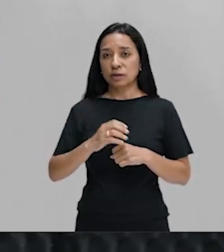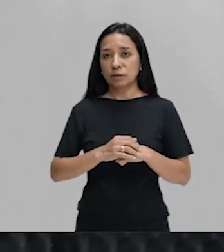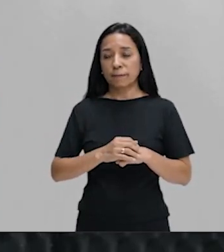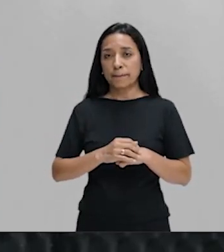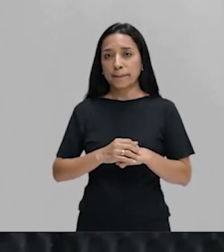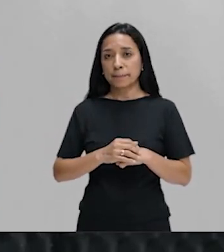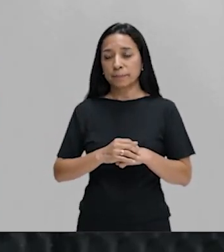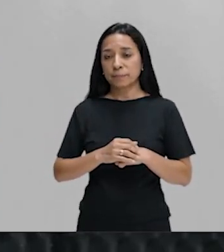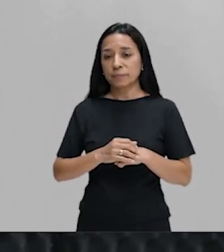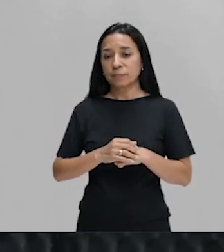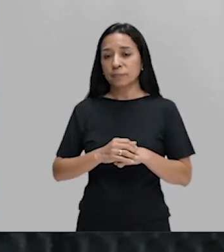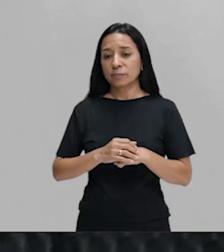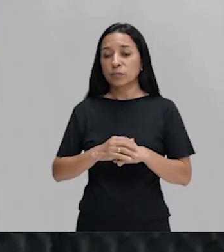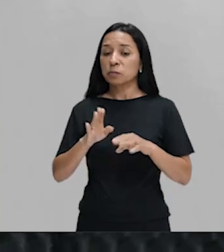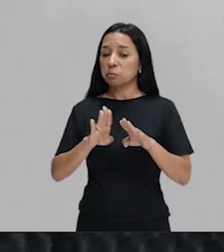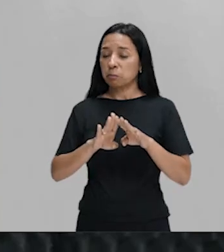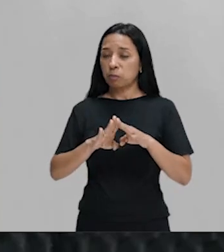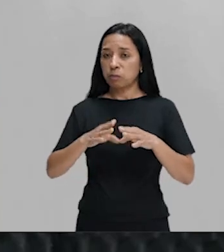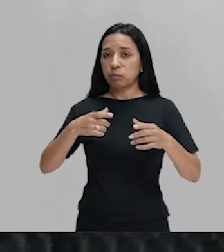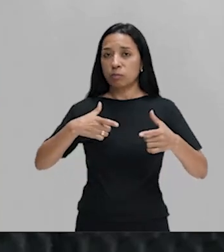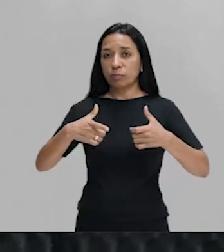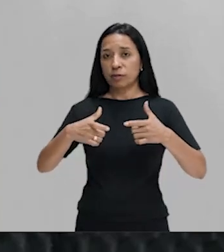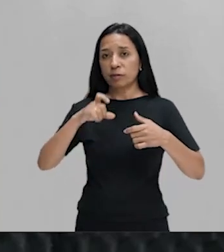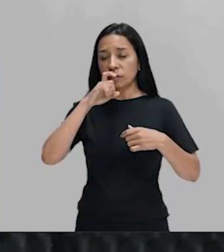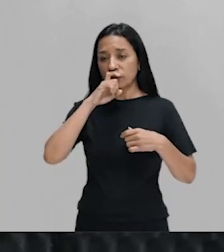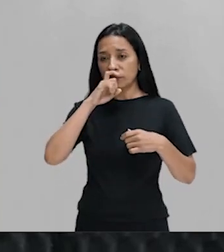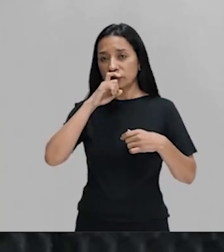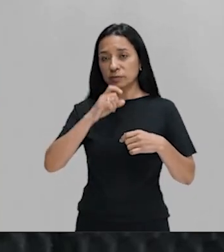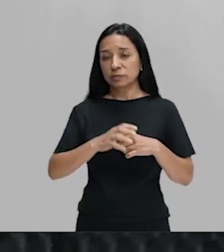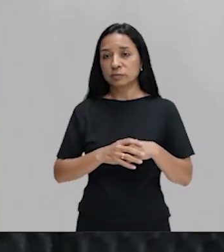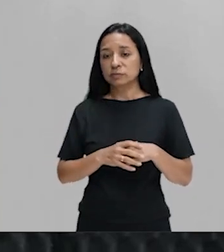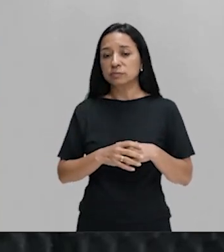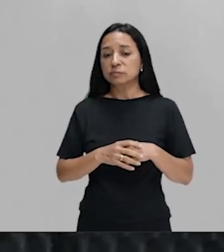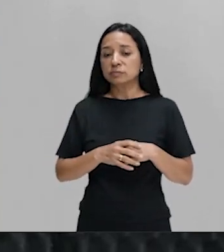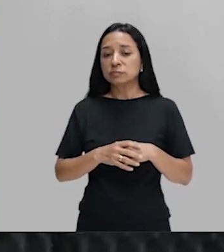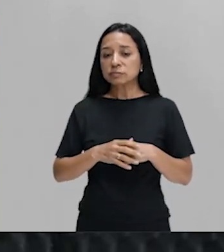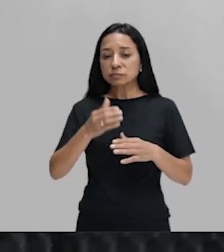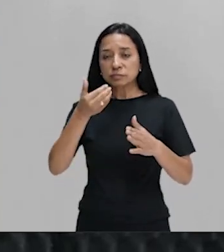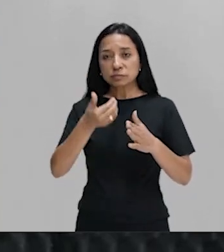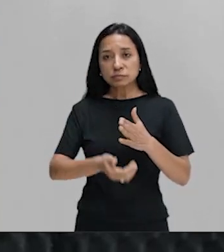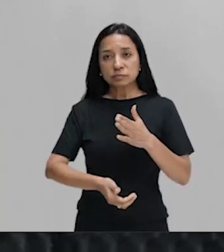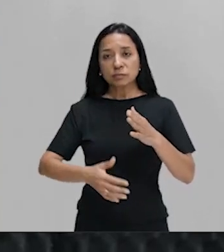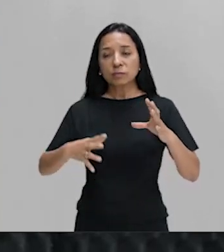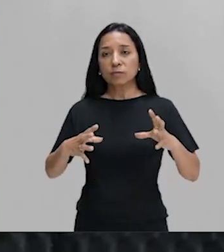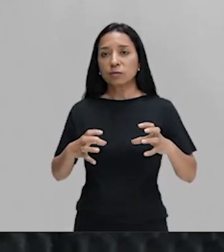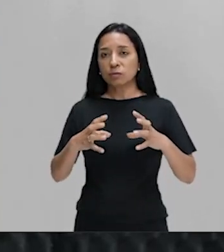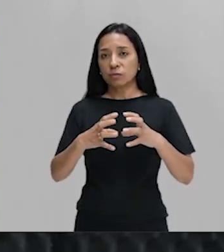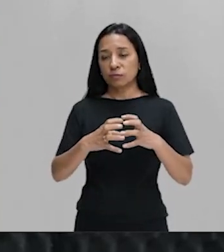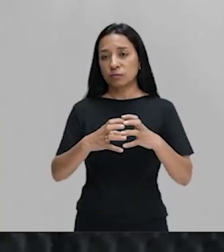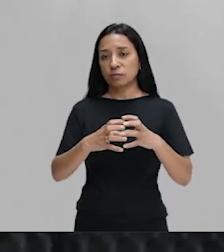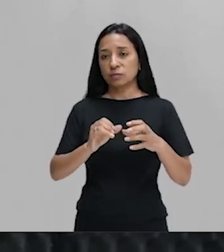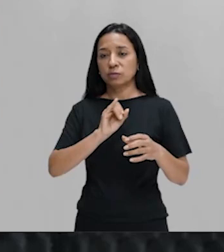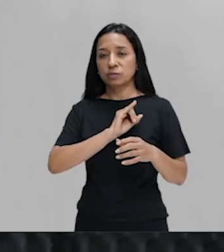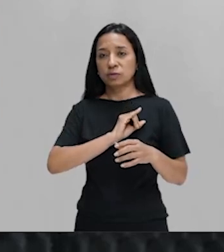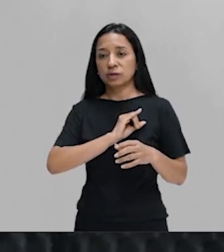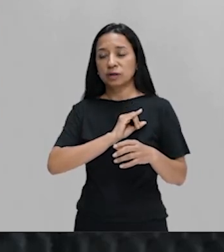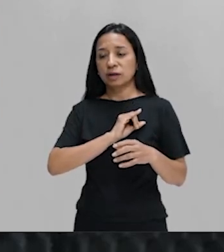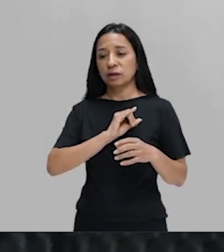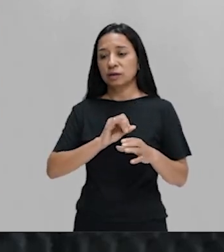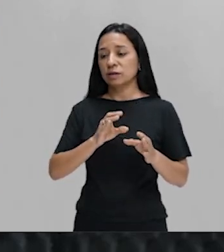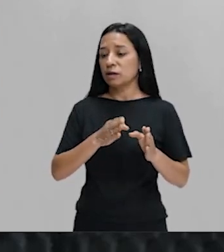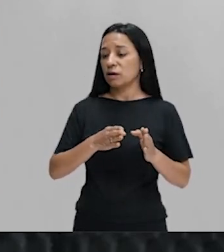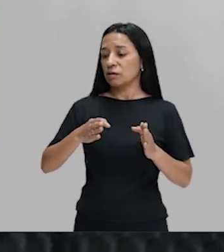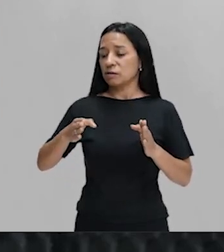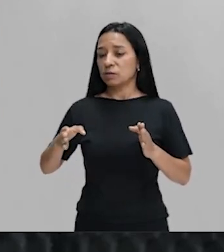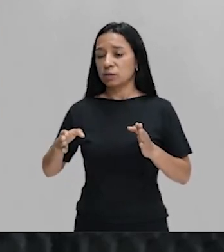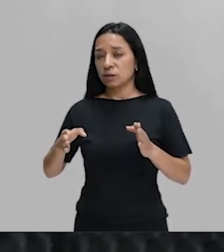Guerra Fria. O Iraque perdeu o conflito para o Irã. O Iraque saiu da guerra do Irã enfraquecido, em termos